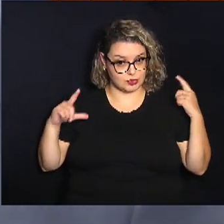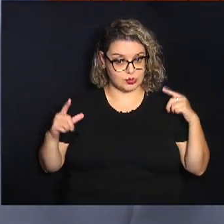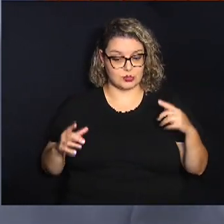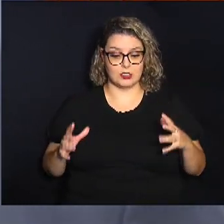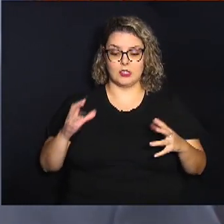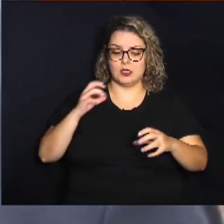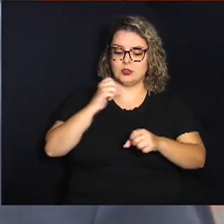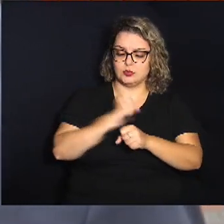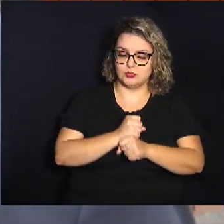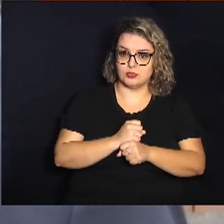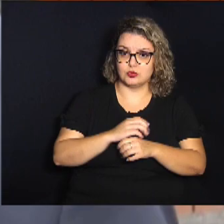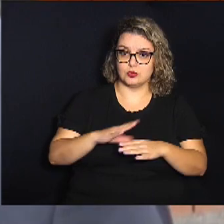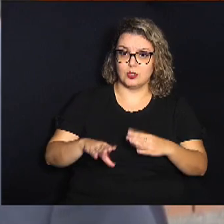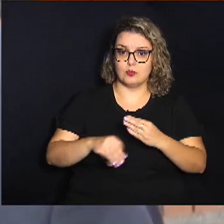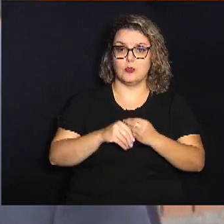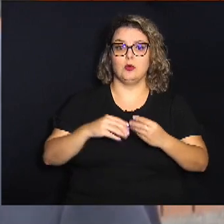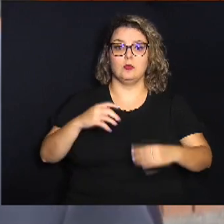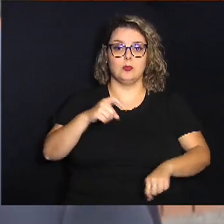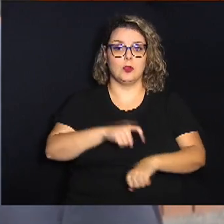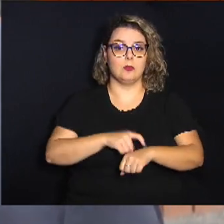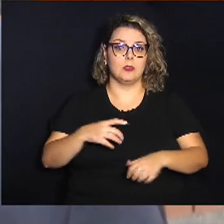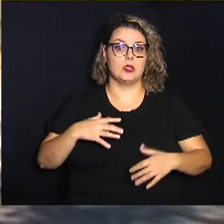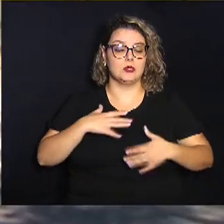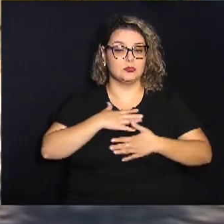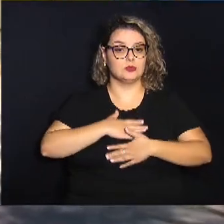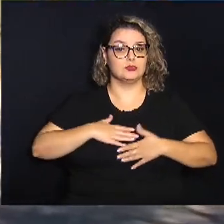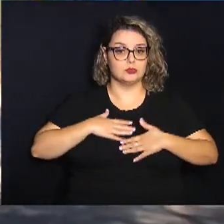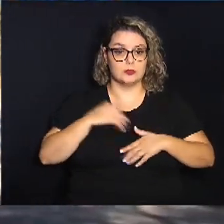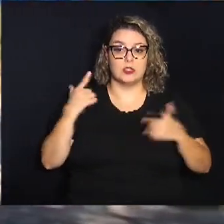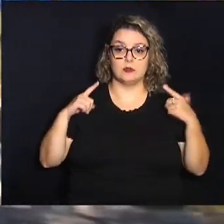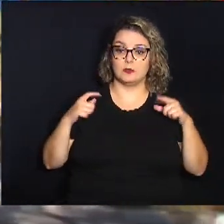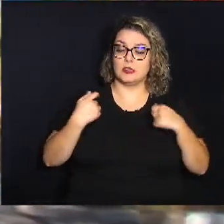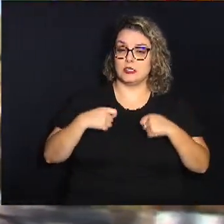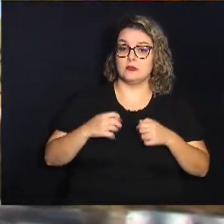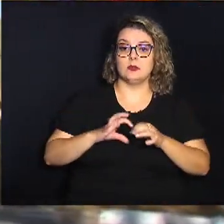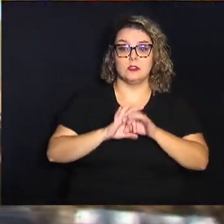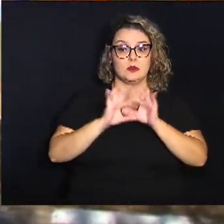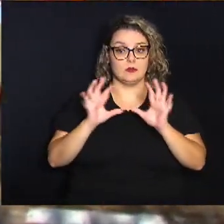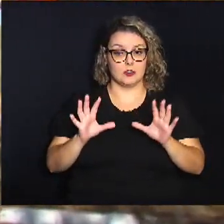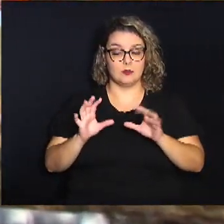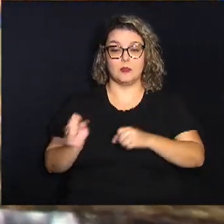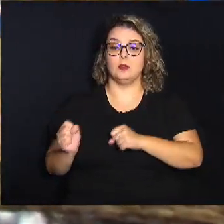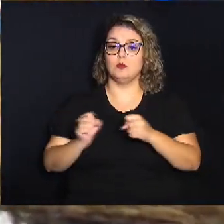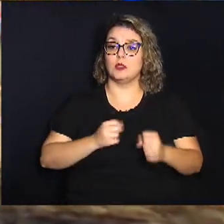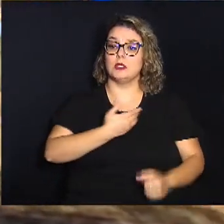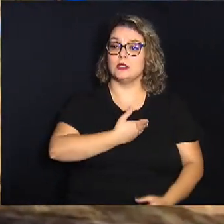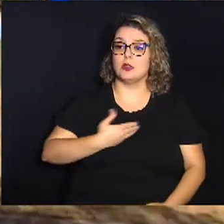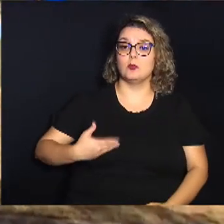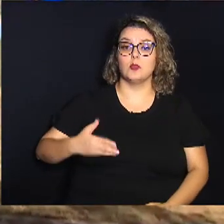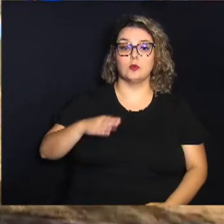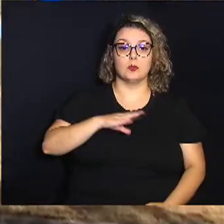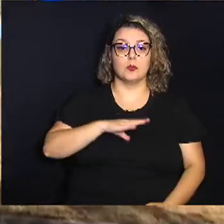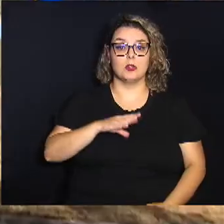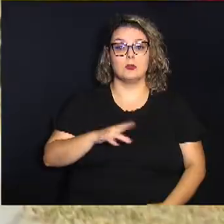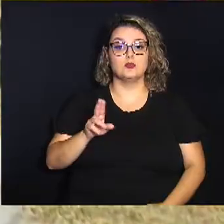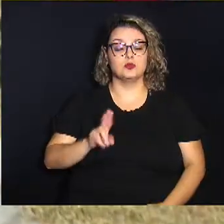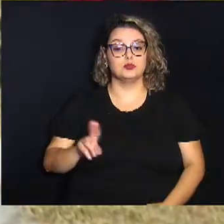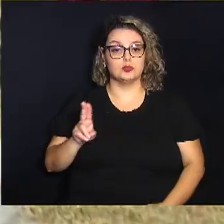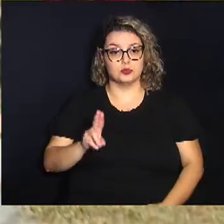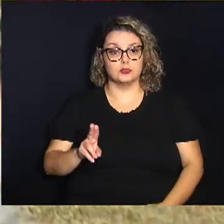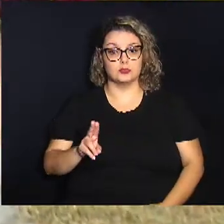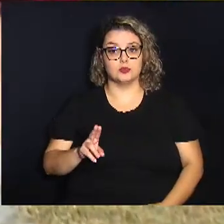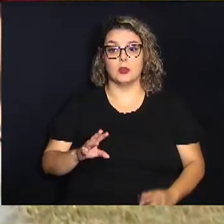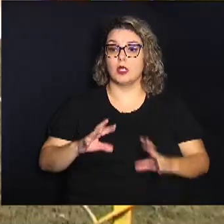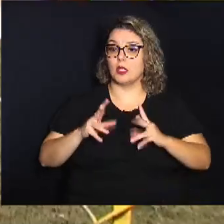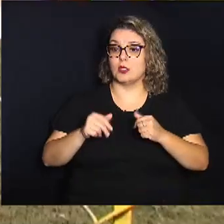verdade um momento de lazer com os PET que eles precisam disso Fica autorizada pelo Poder Público Municipal a implantação em